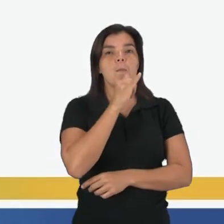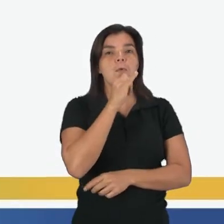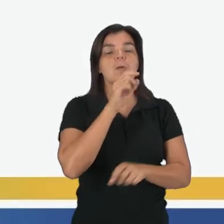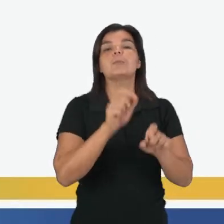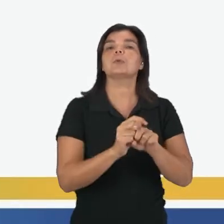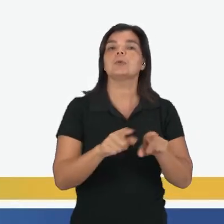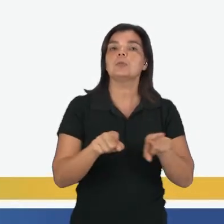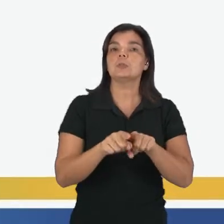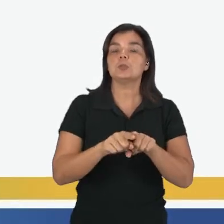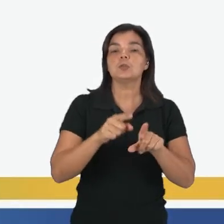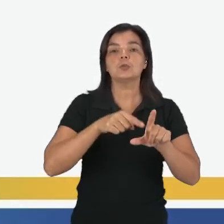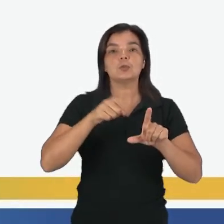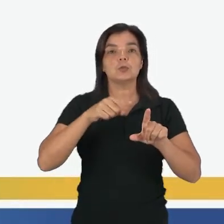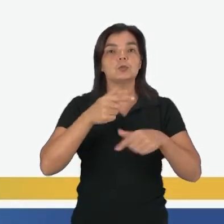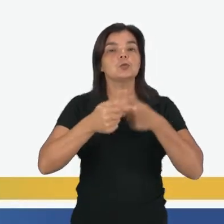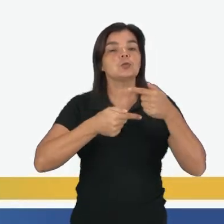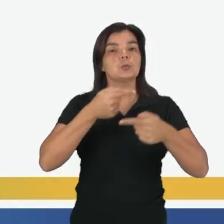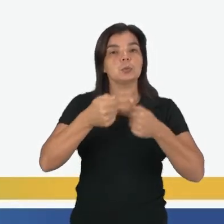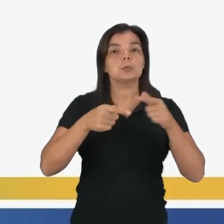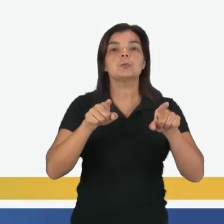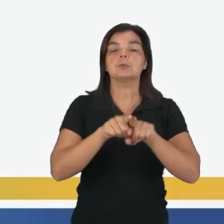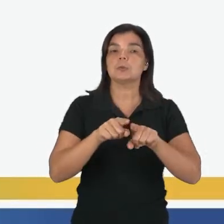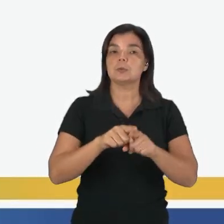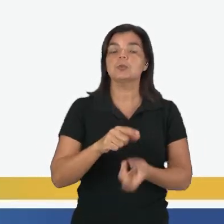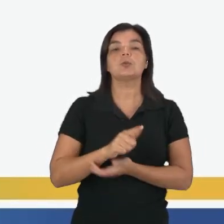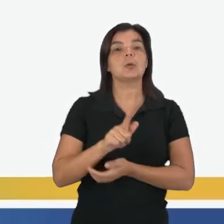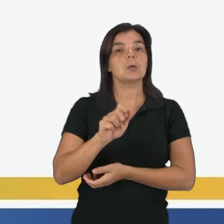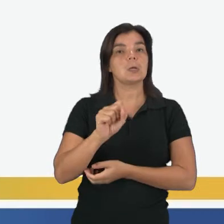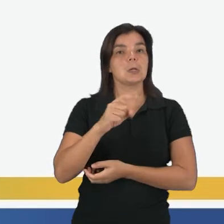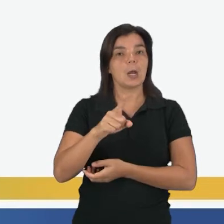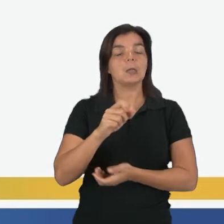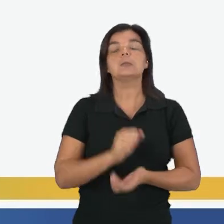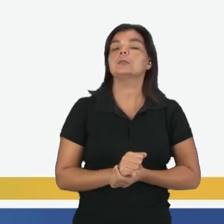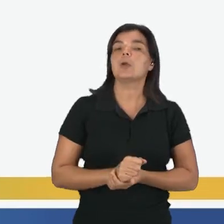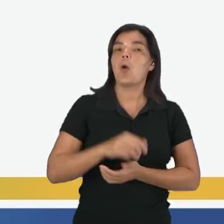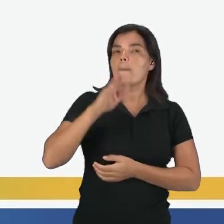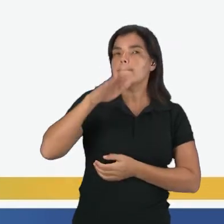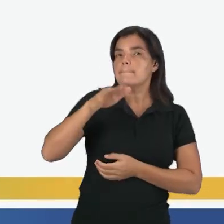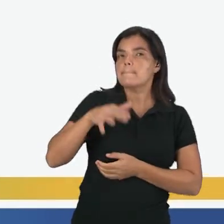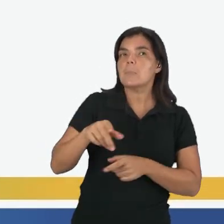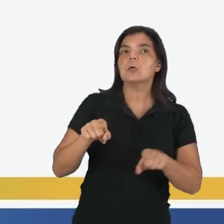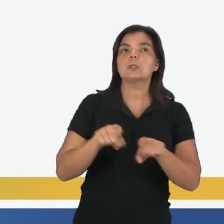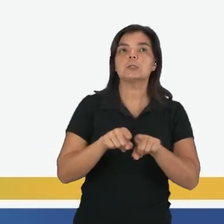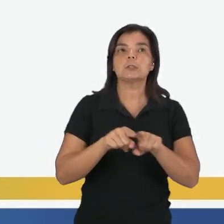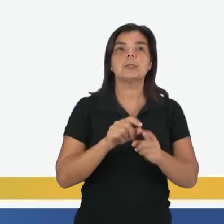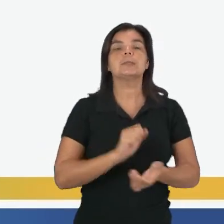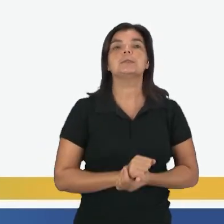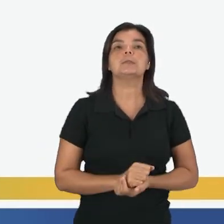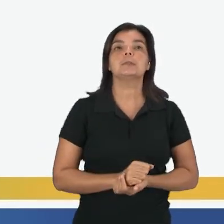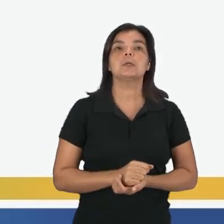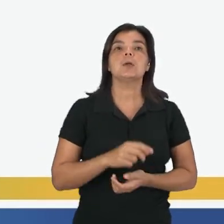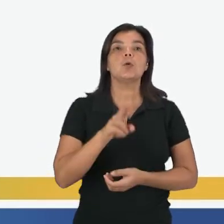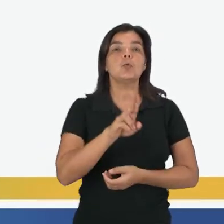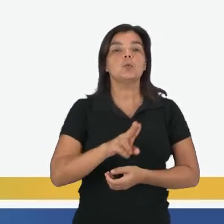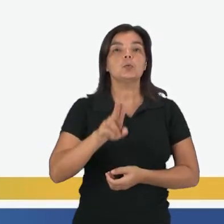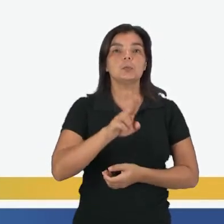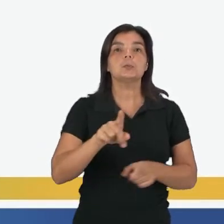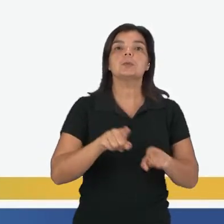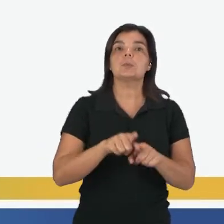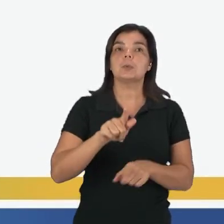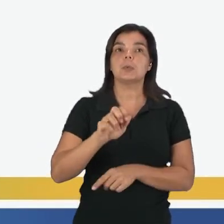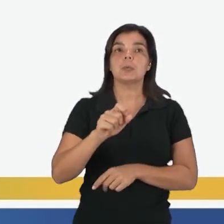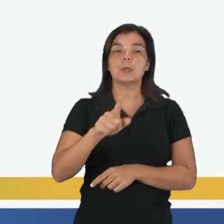exemplo gráfico do gerador de biogás. É a opção mais barata depois da hidráulica, quando utilizado